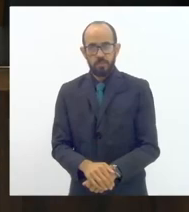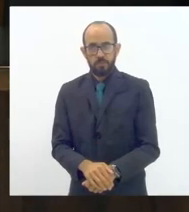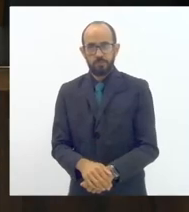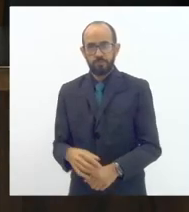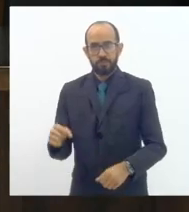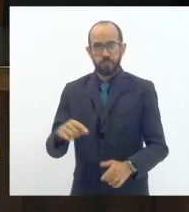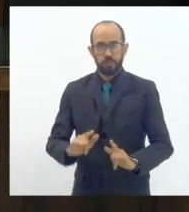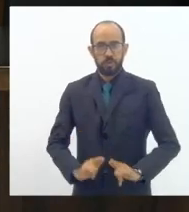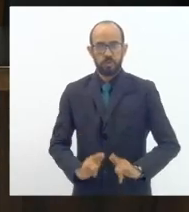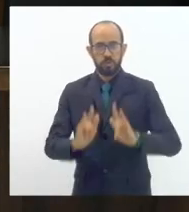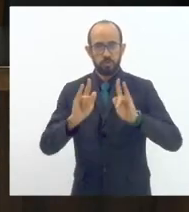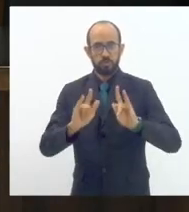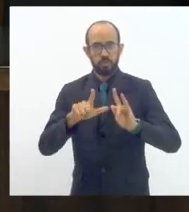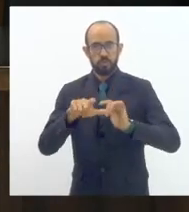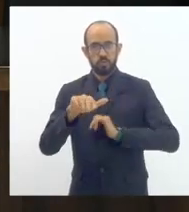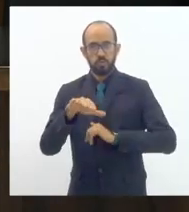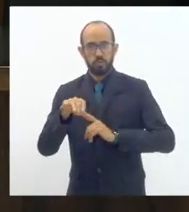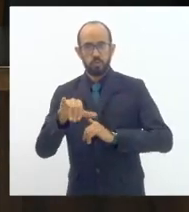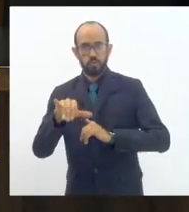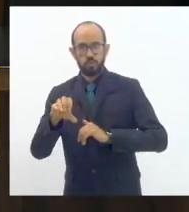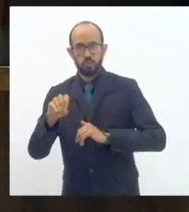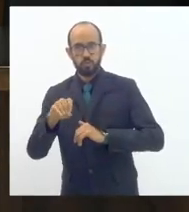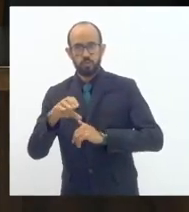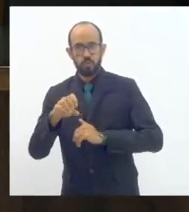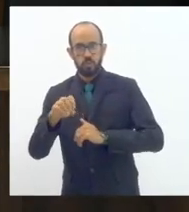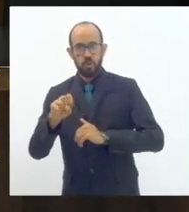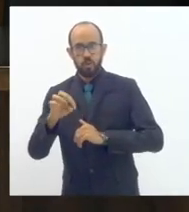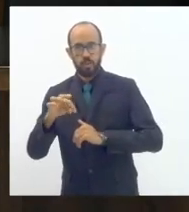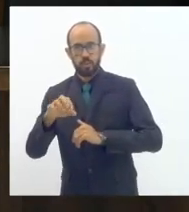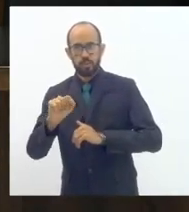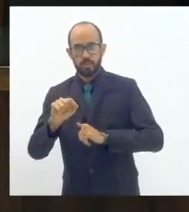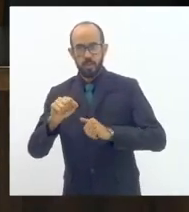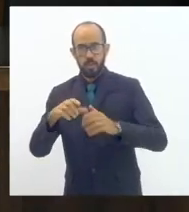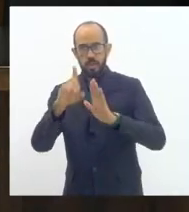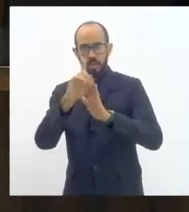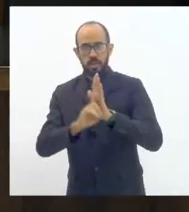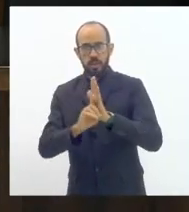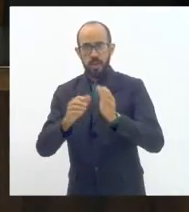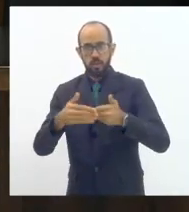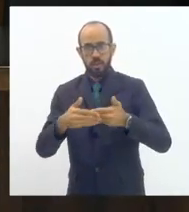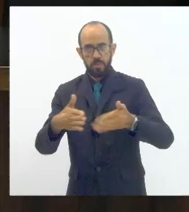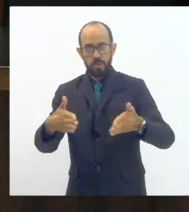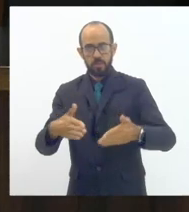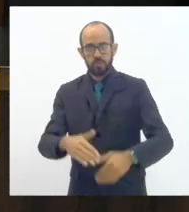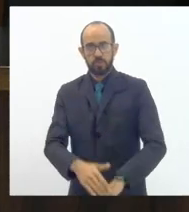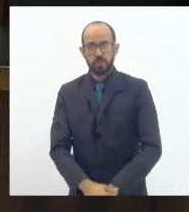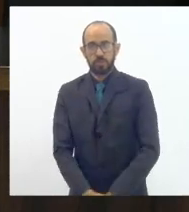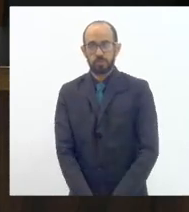sediado no edifício Lúcio Costa. Declaro aberta a sessão.